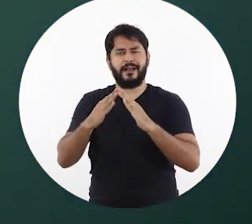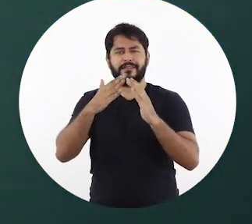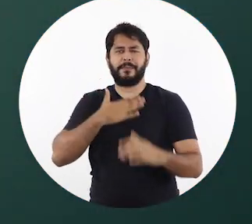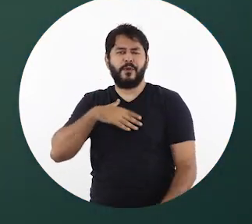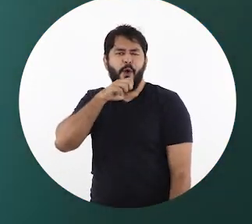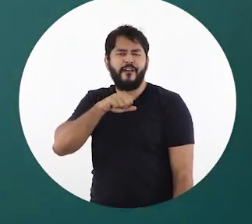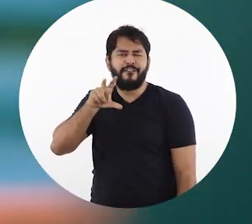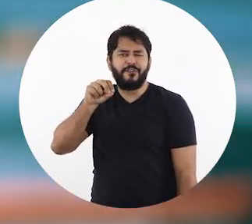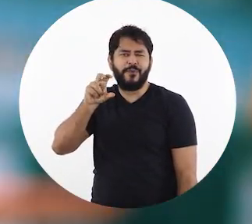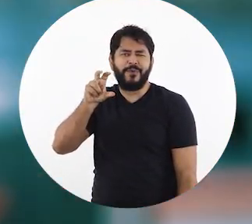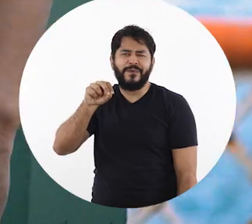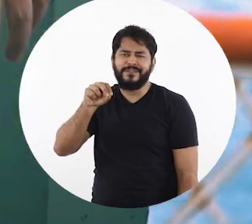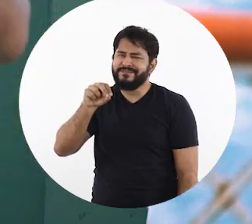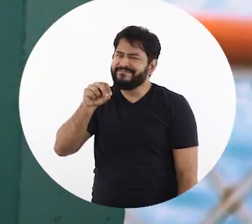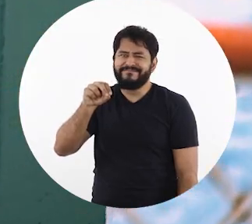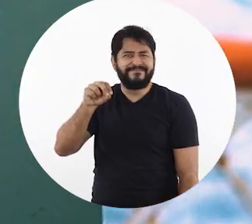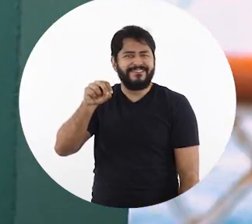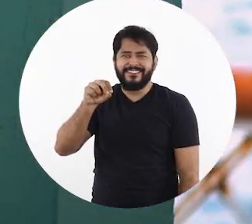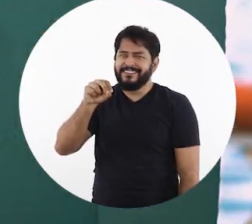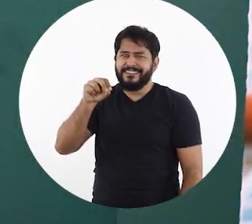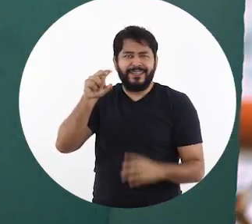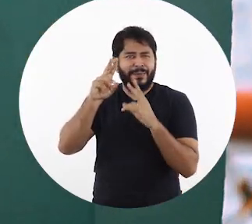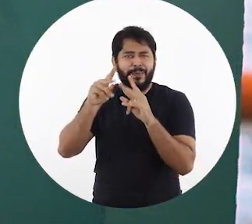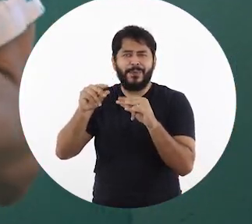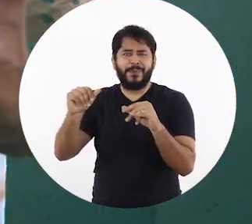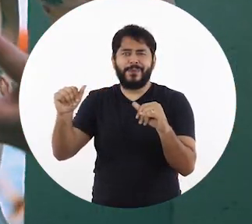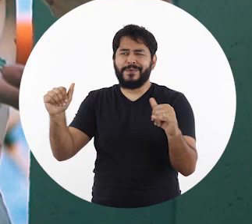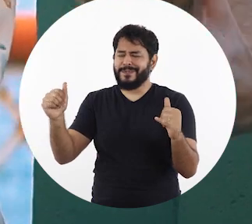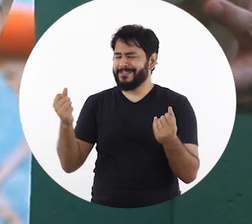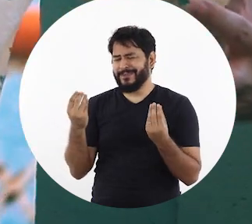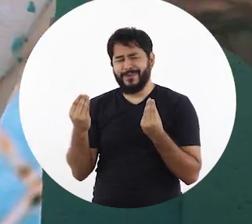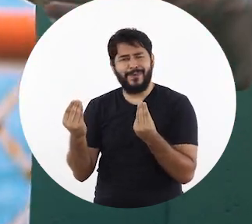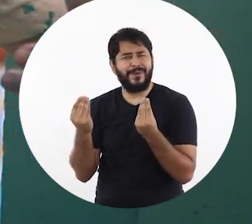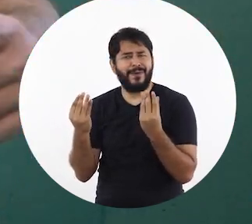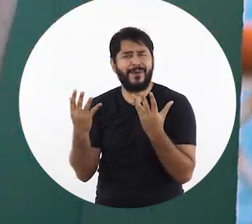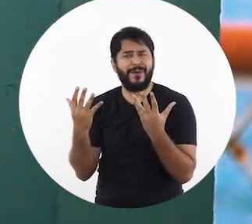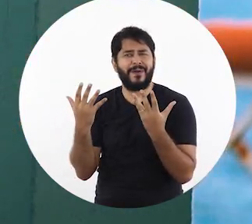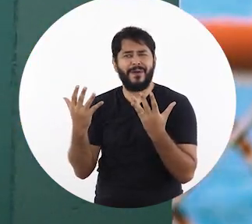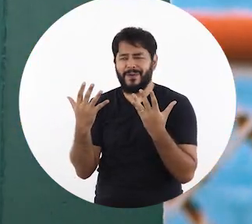Nunca pensei que ela acabasse. Parecia que lá era impregnado de eternidade.